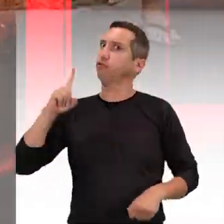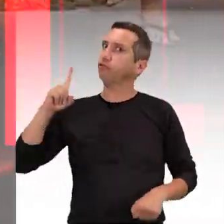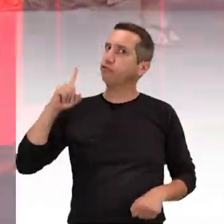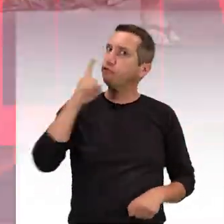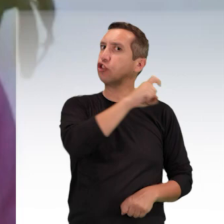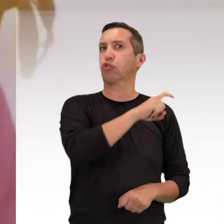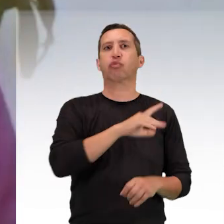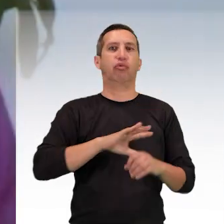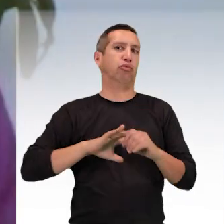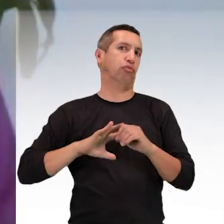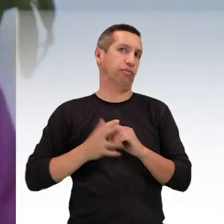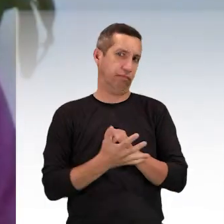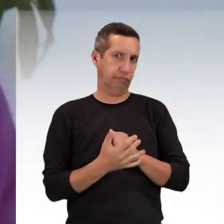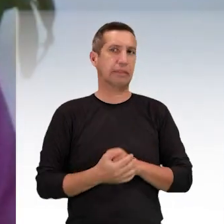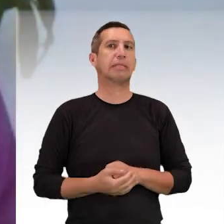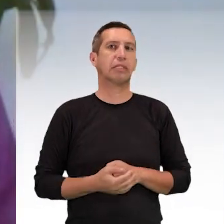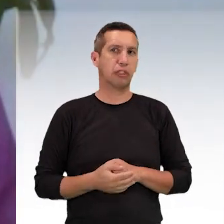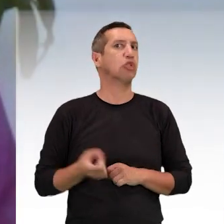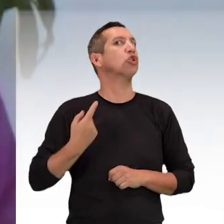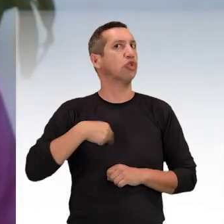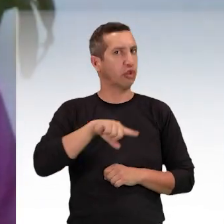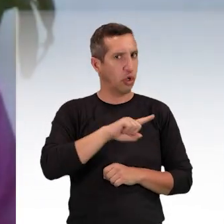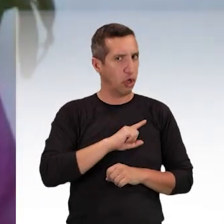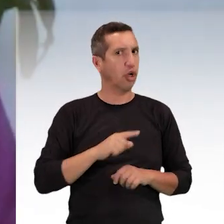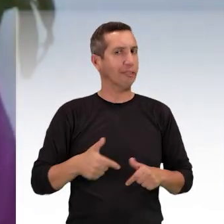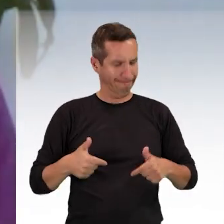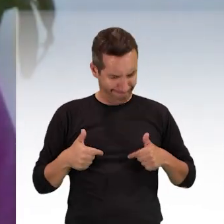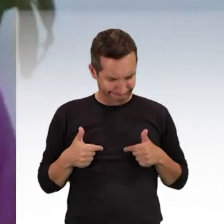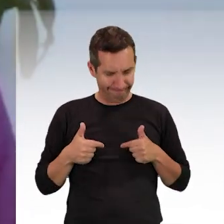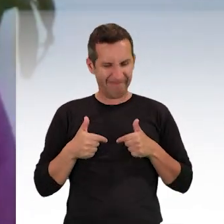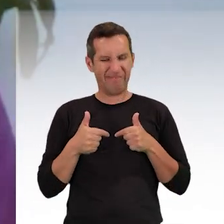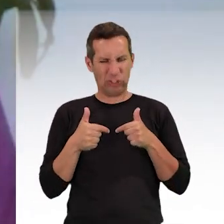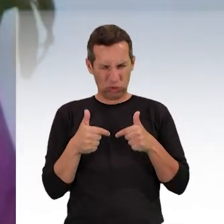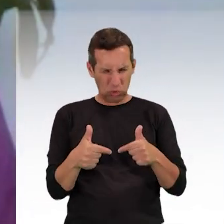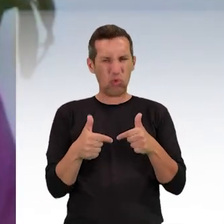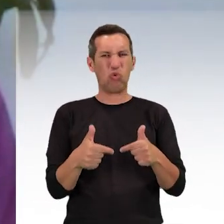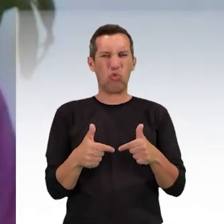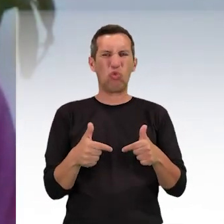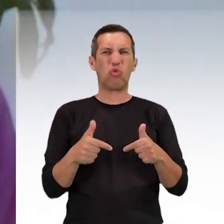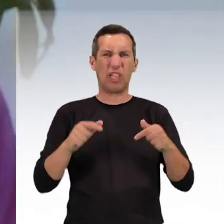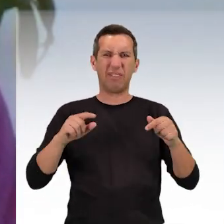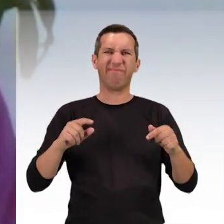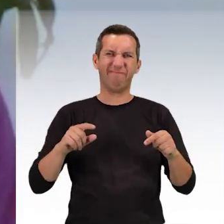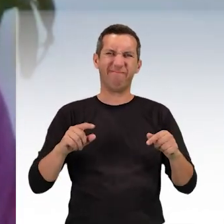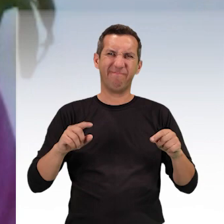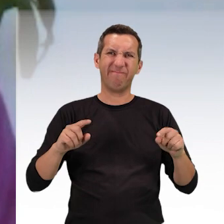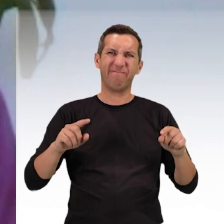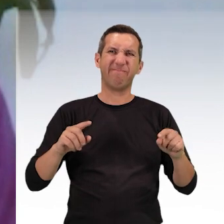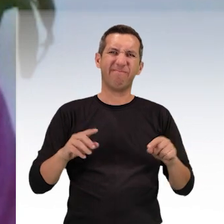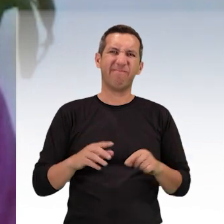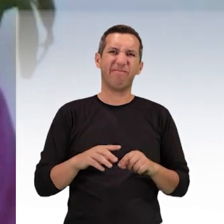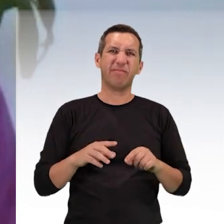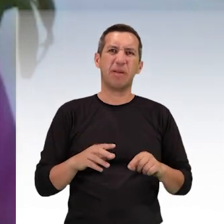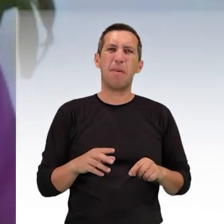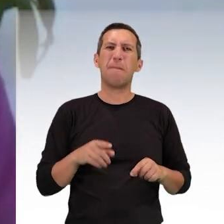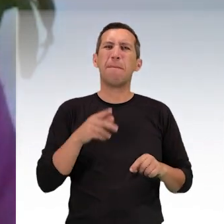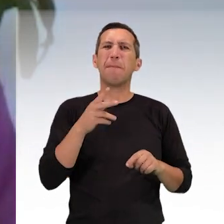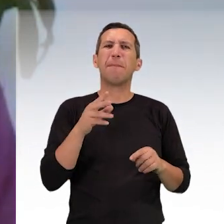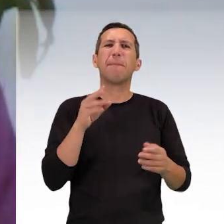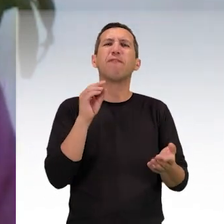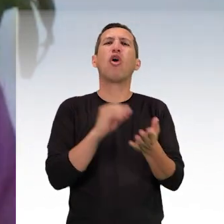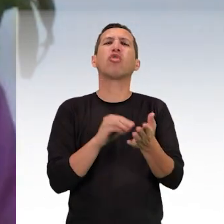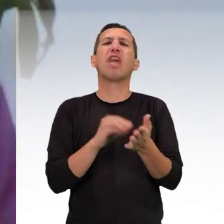pandemia. Infelizmente nós enfrentamos, já não bastasse a pandemia causada pelo vírus, a pandemia